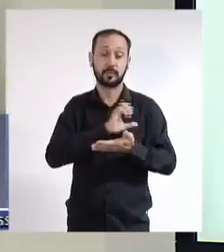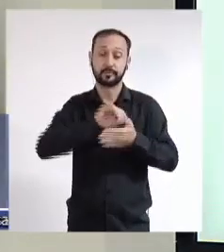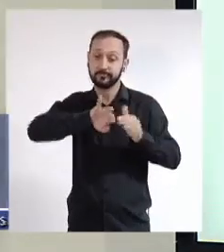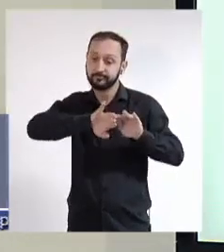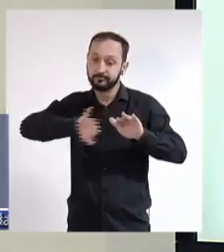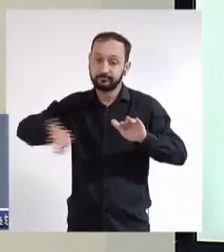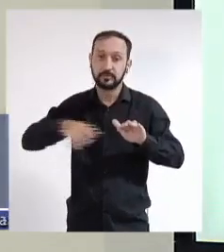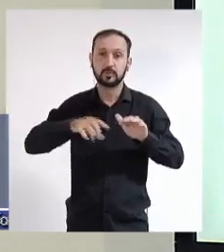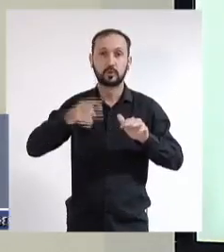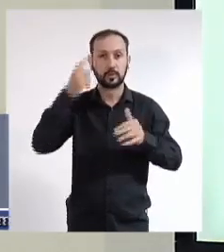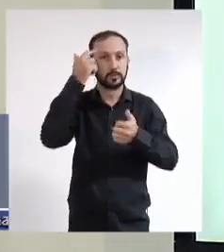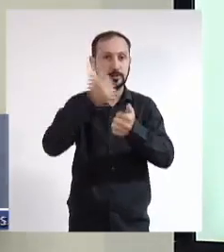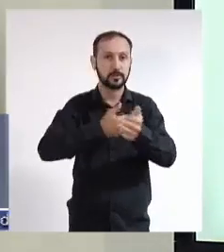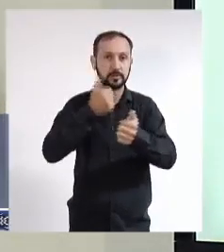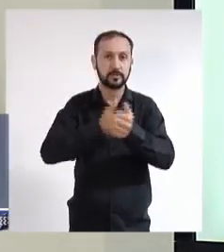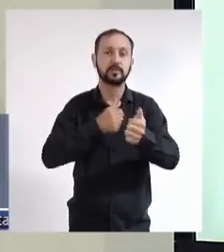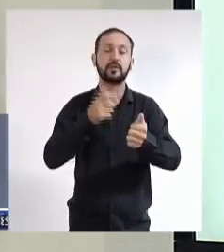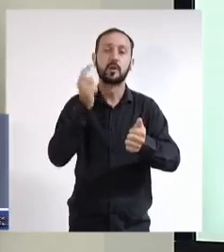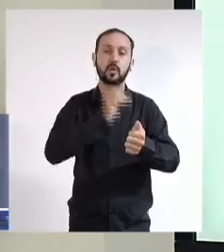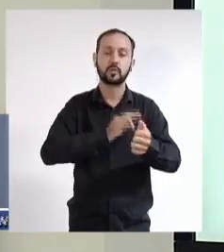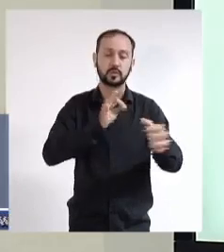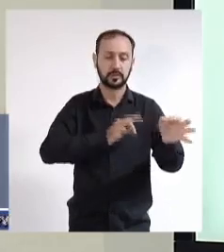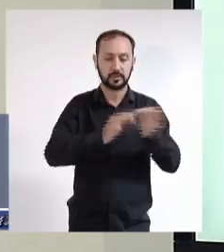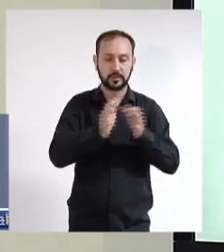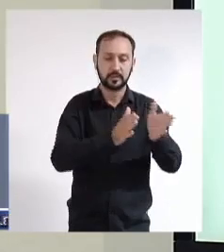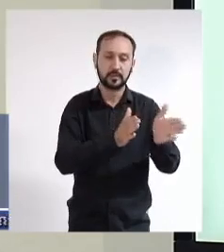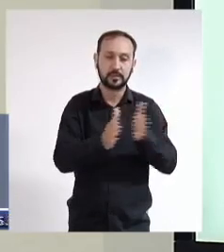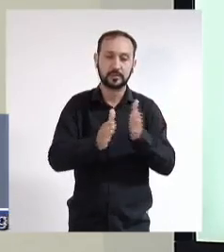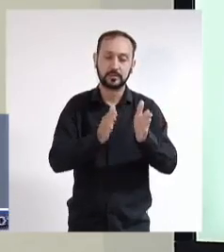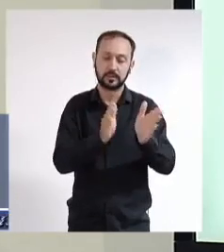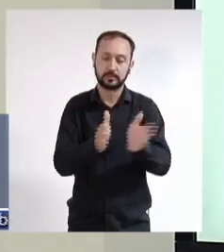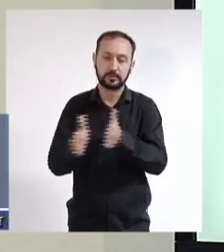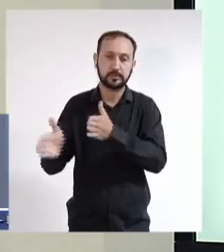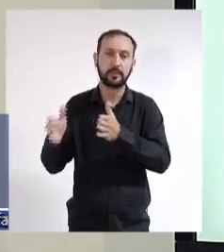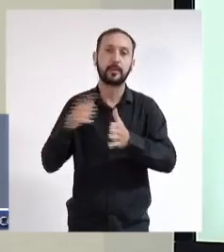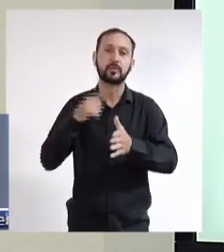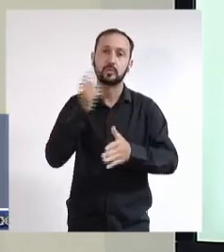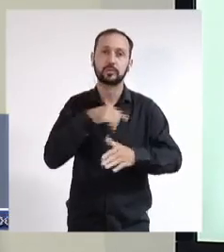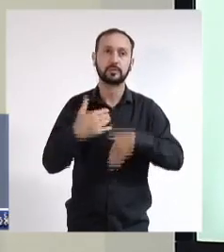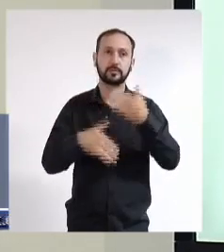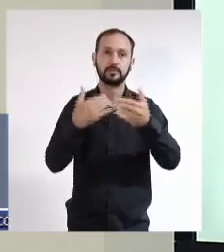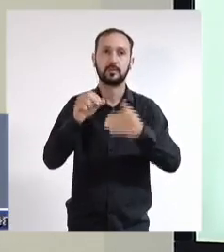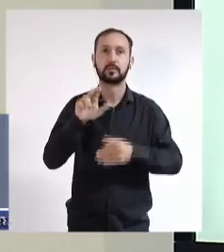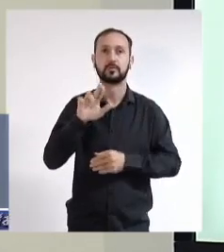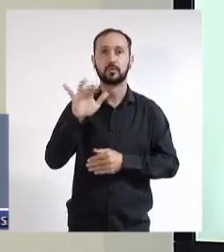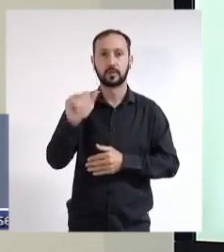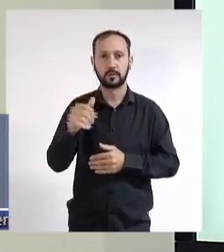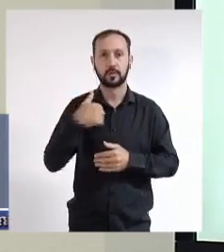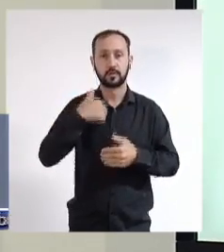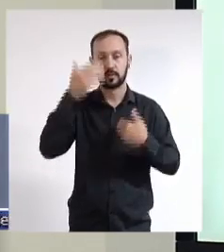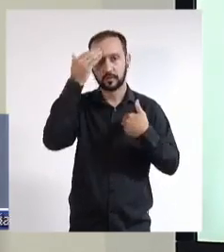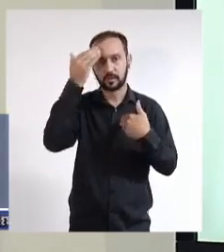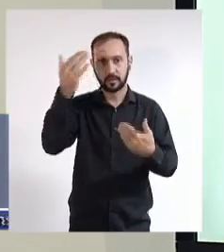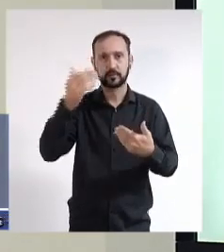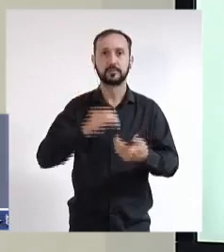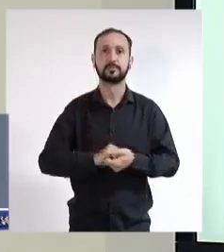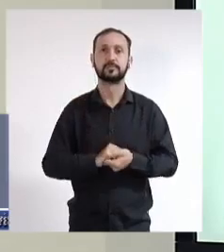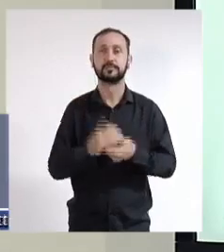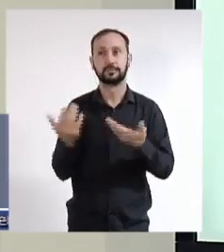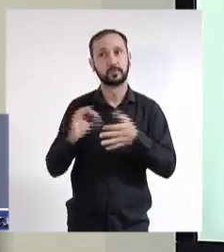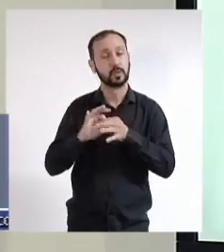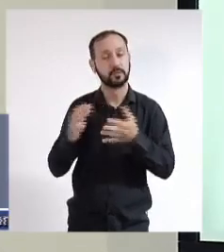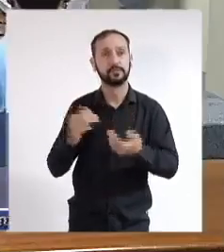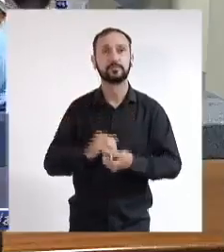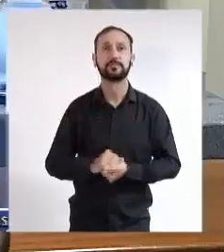vamos conseguir estabelecer um caminho do meio termo é para que nós tenhamos um desenvolvimento assunto de conservação eu agradeço e pipoca de